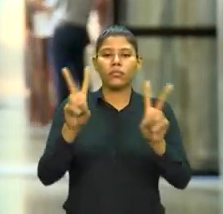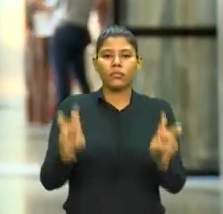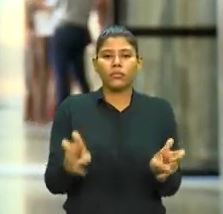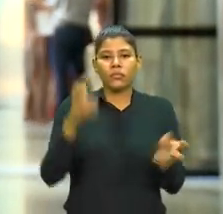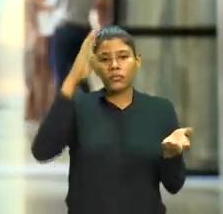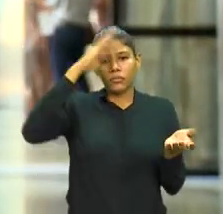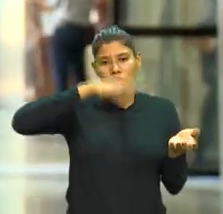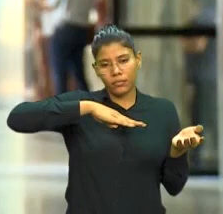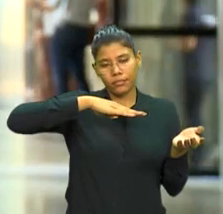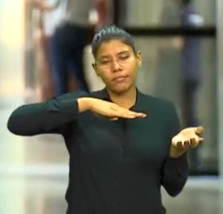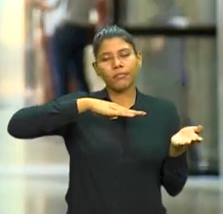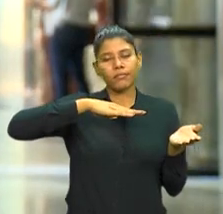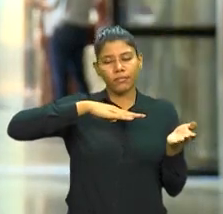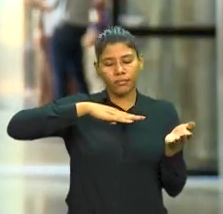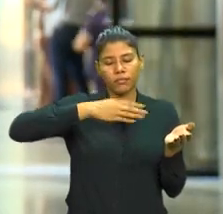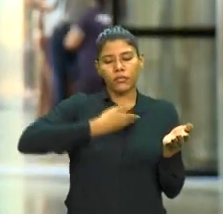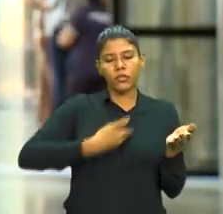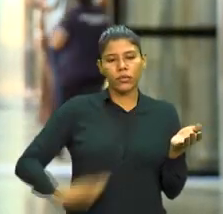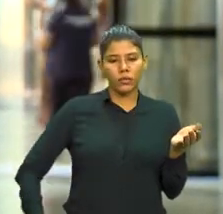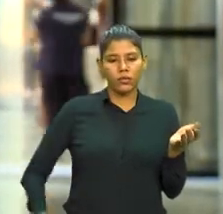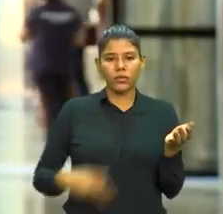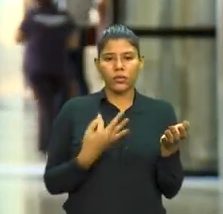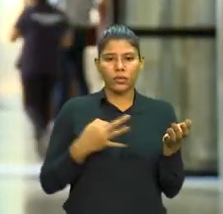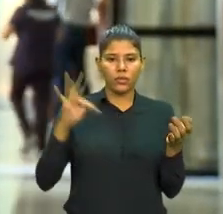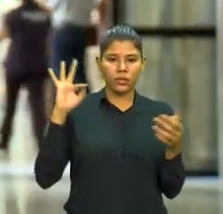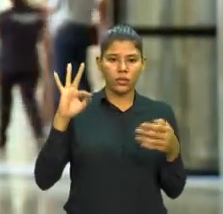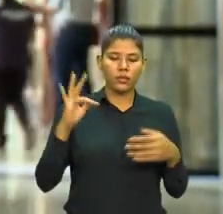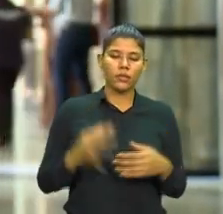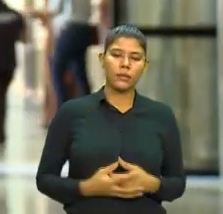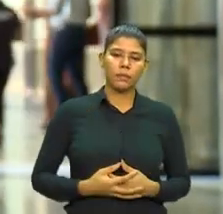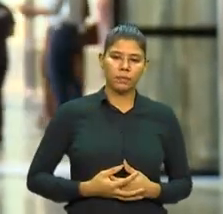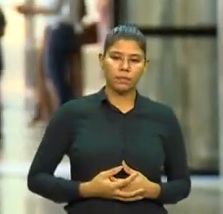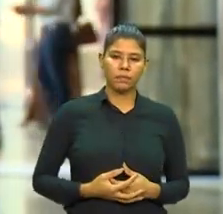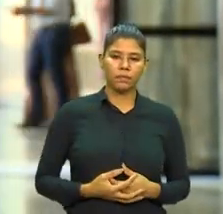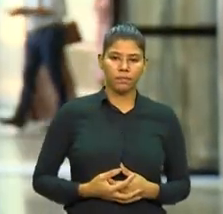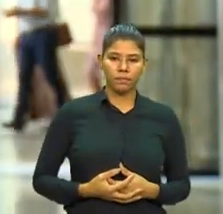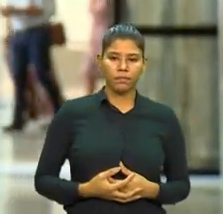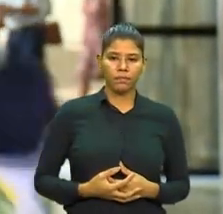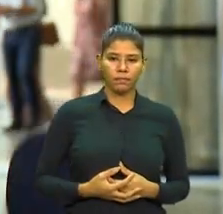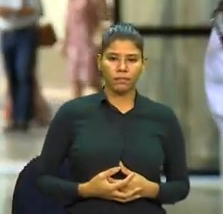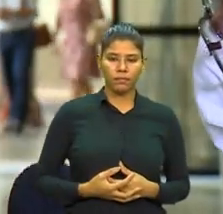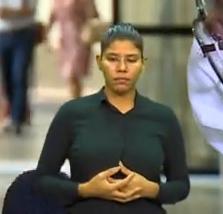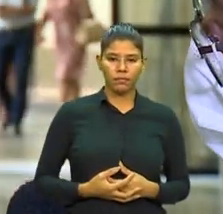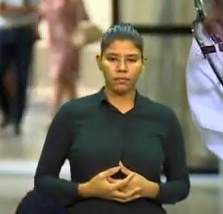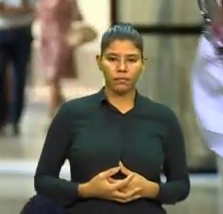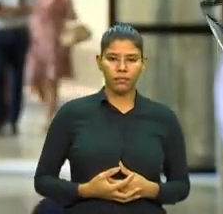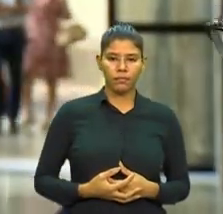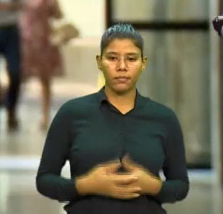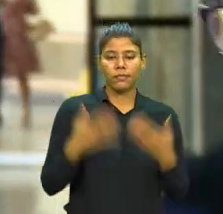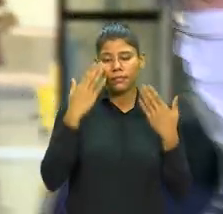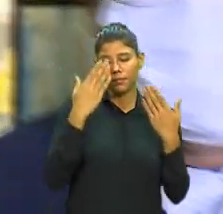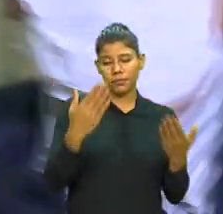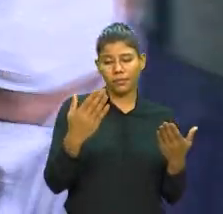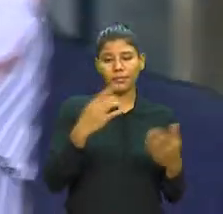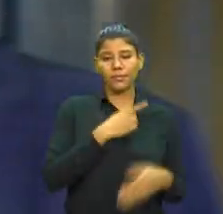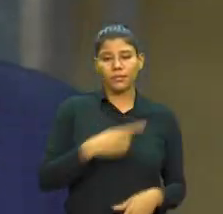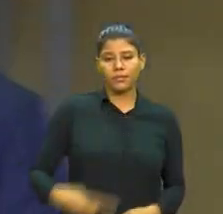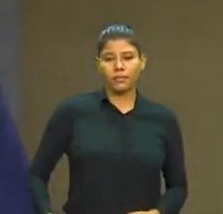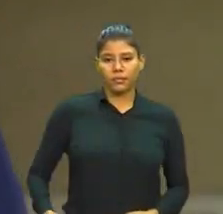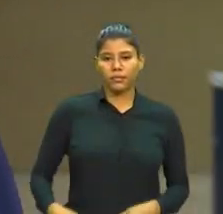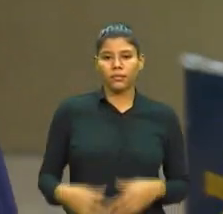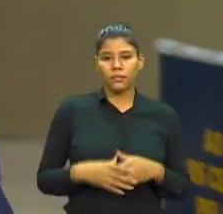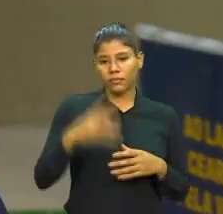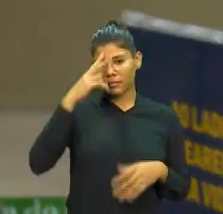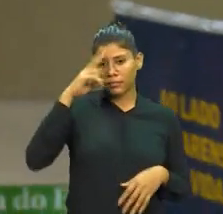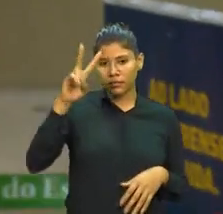mais um desse desmonte do estado brasileiro que tá sendo patrocinado pelo atual governo federal muito obrigado Deputado Renato ros Lembrando que a